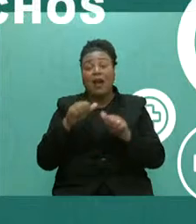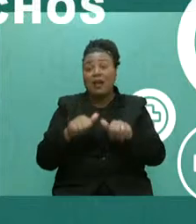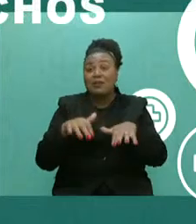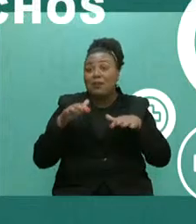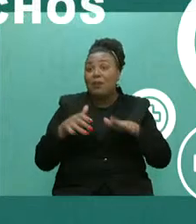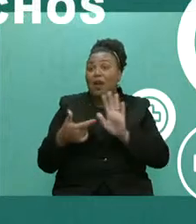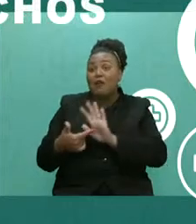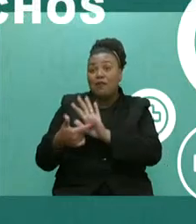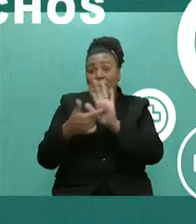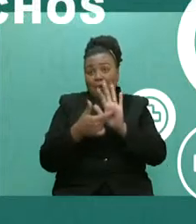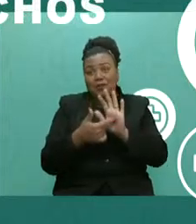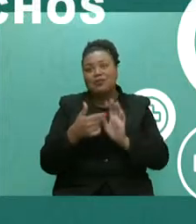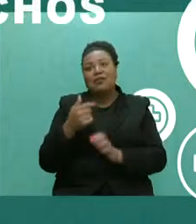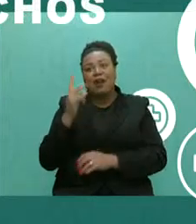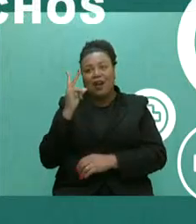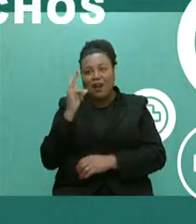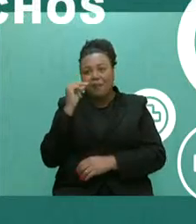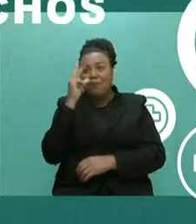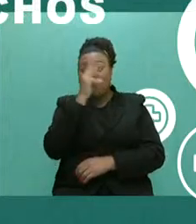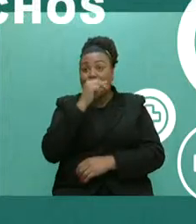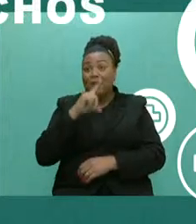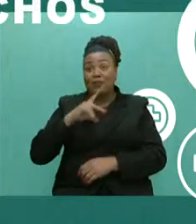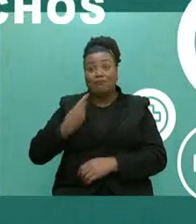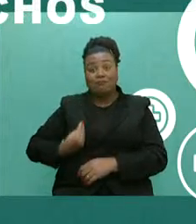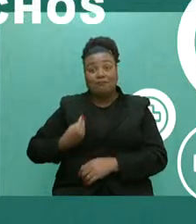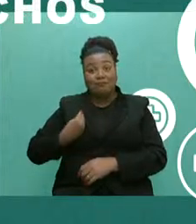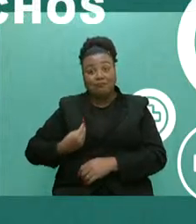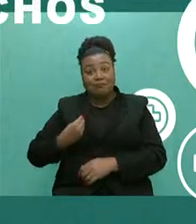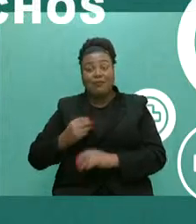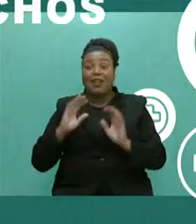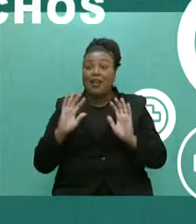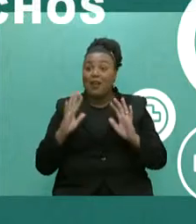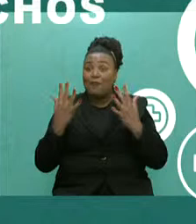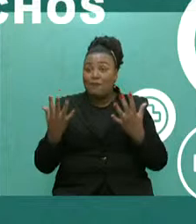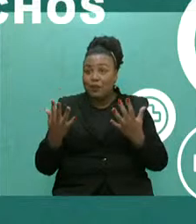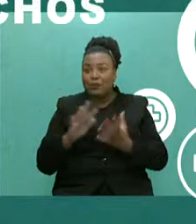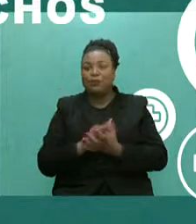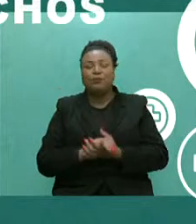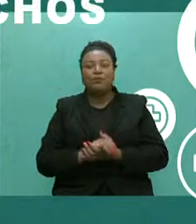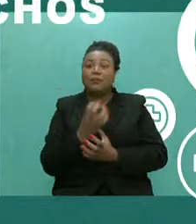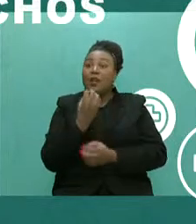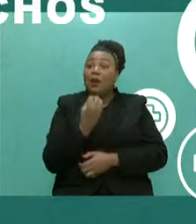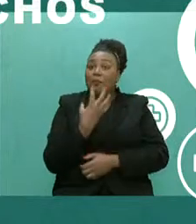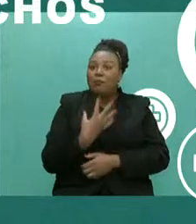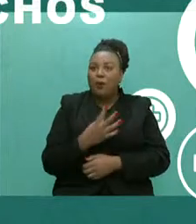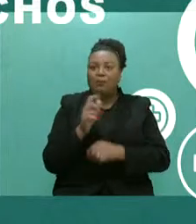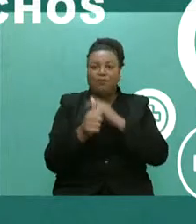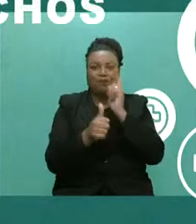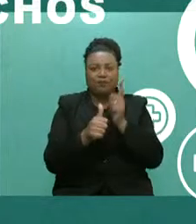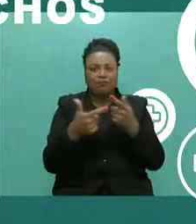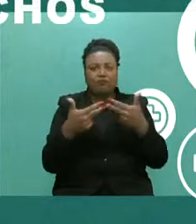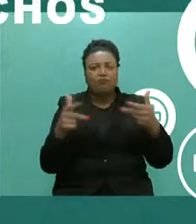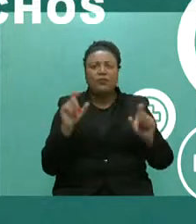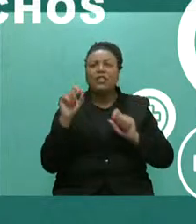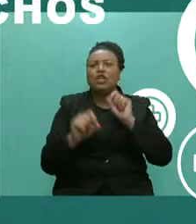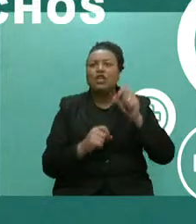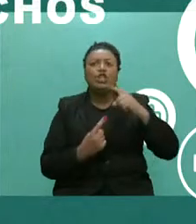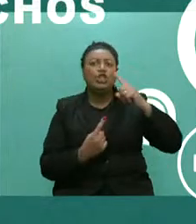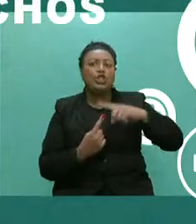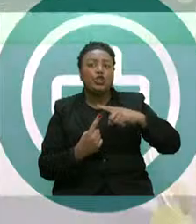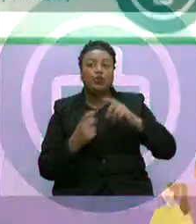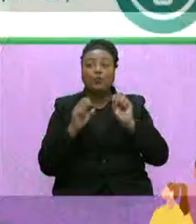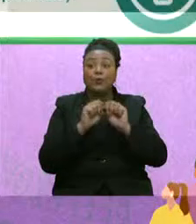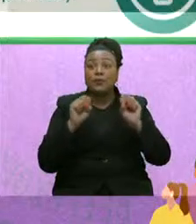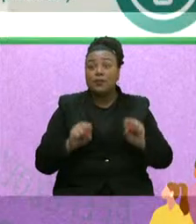gaúchos, em especial aí dos prefeitos que estão acompanhando este evento. Bem, a primeira questão é qual é o tipo de